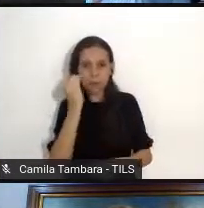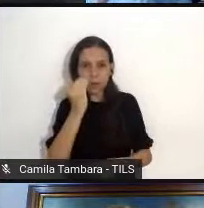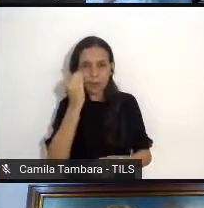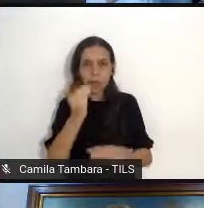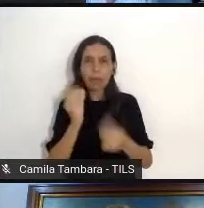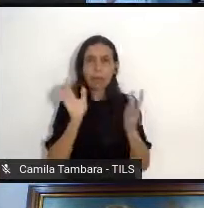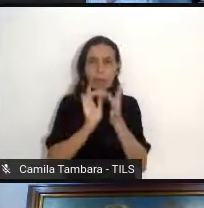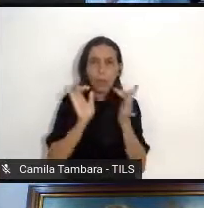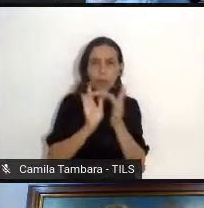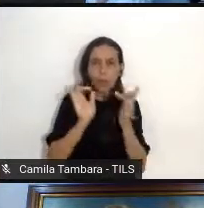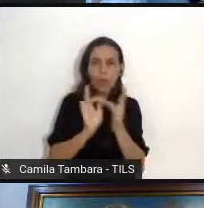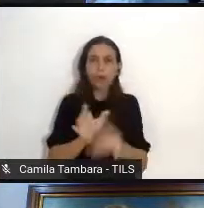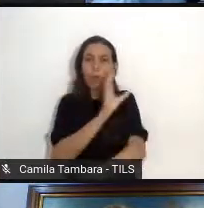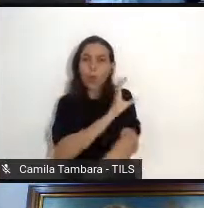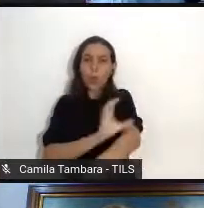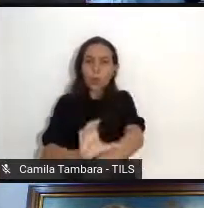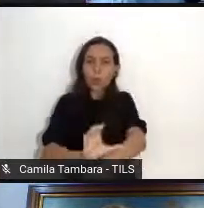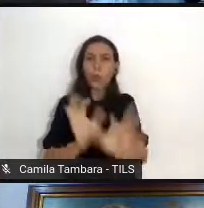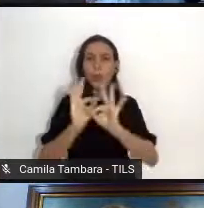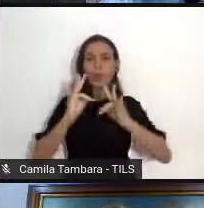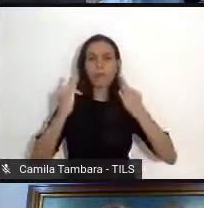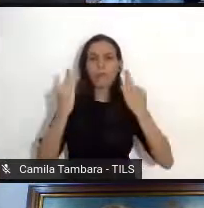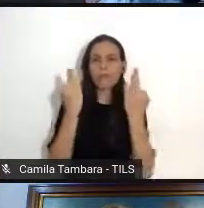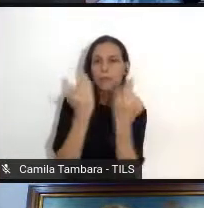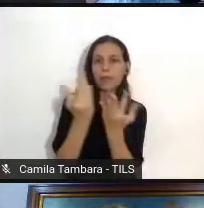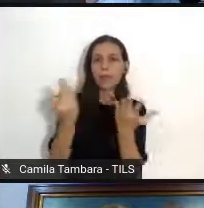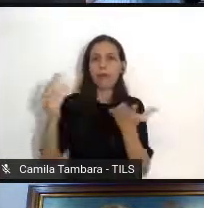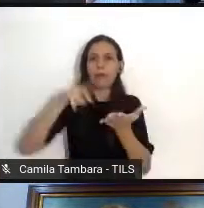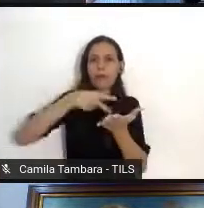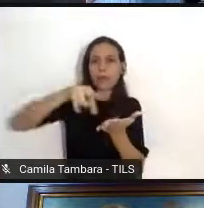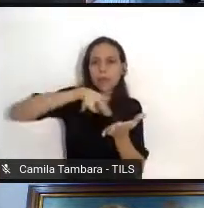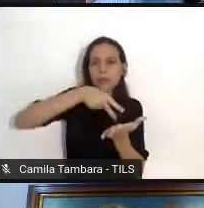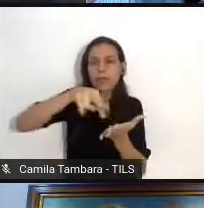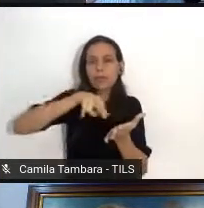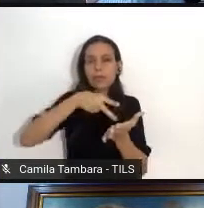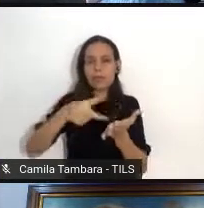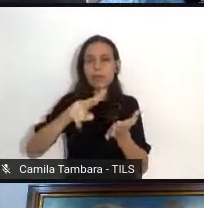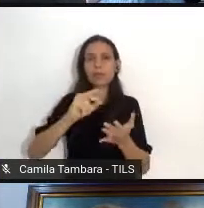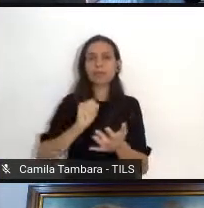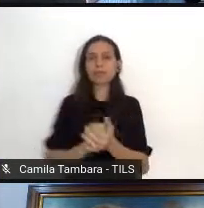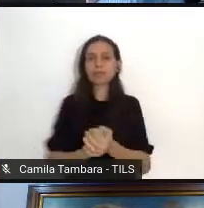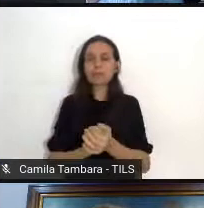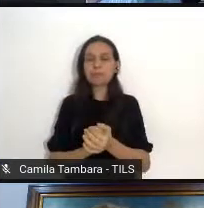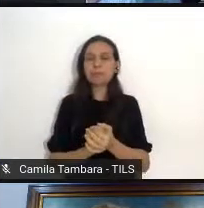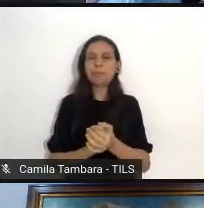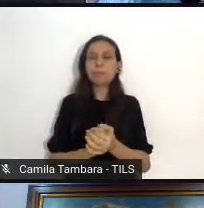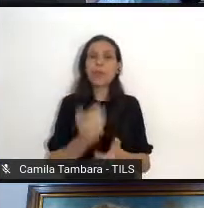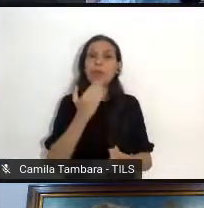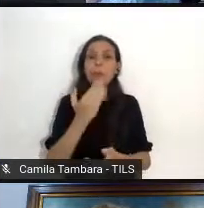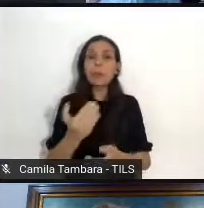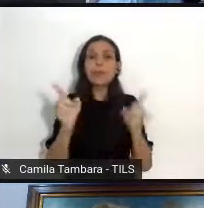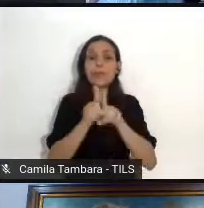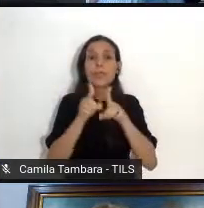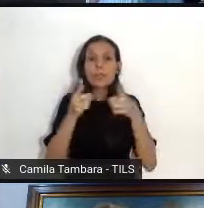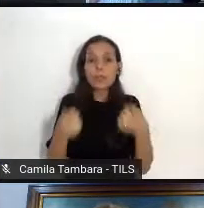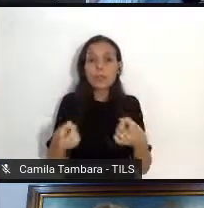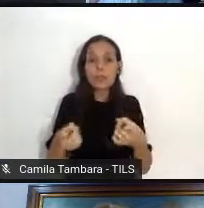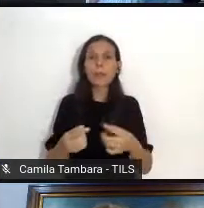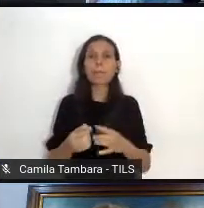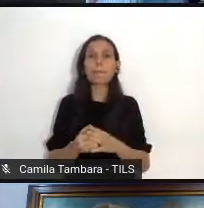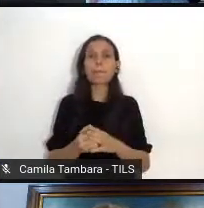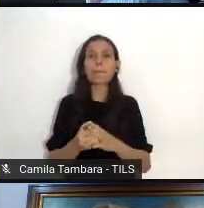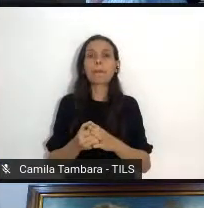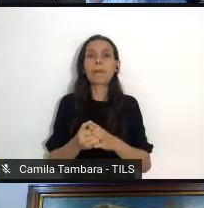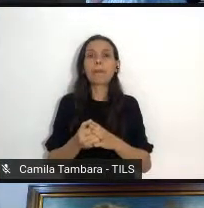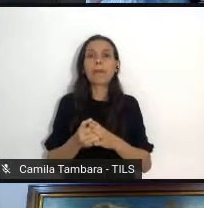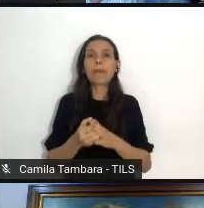né, cultural, familiar com esse tipo de dança folclórica, pedia também que eles se caracterizassem